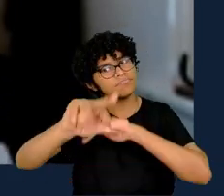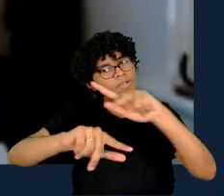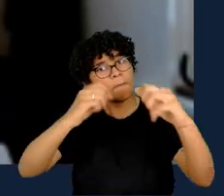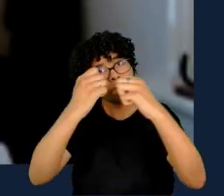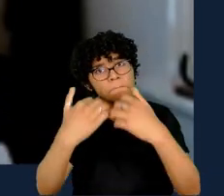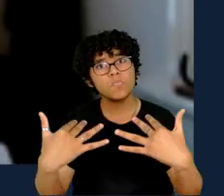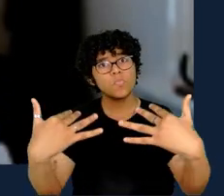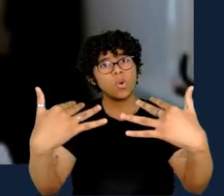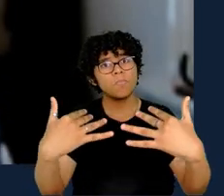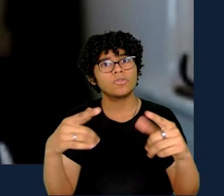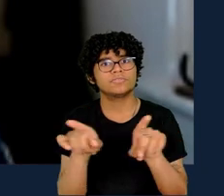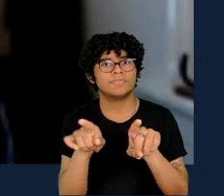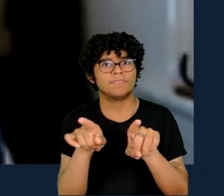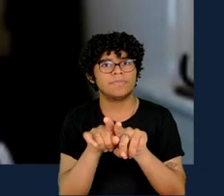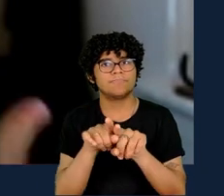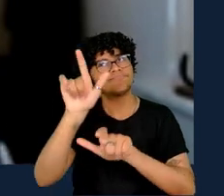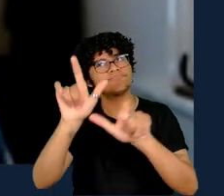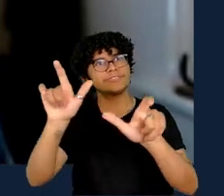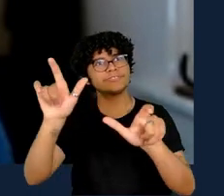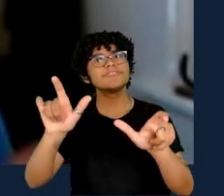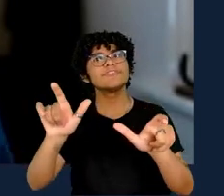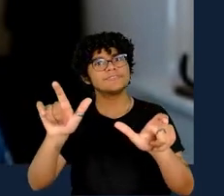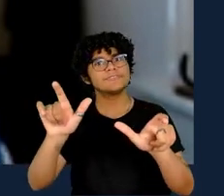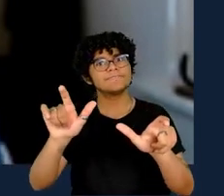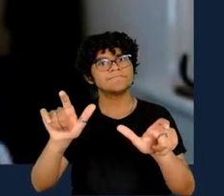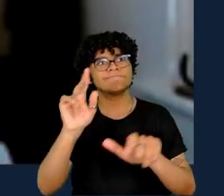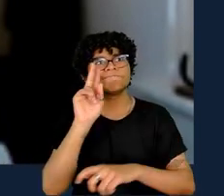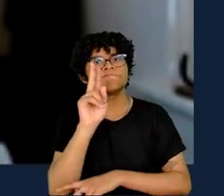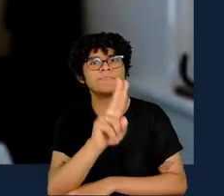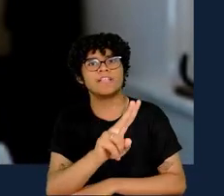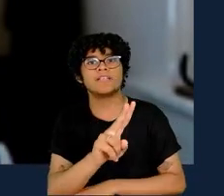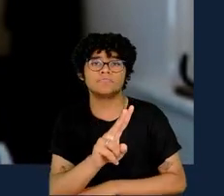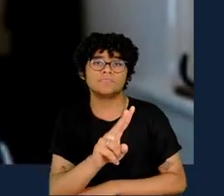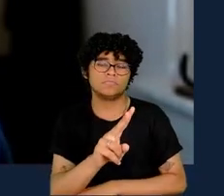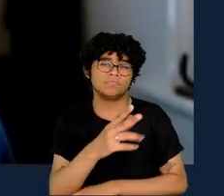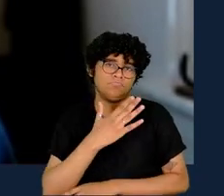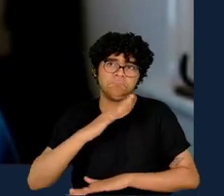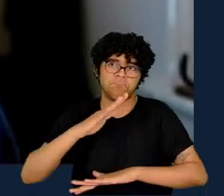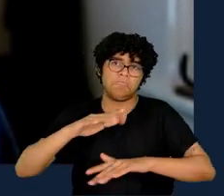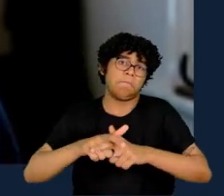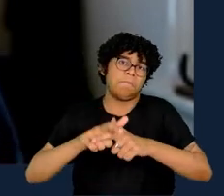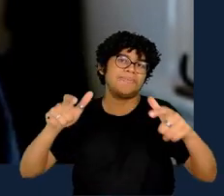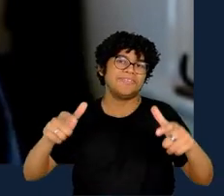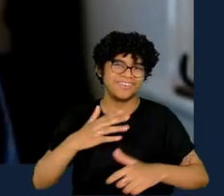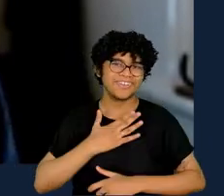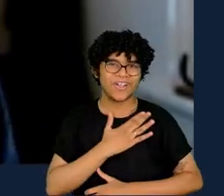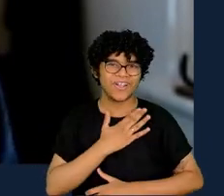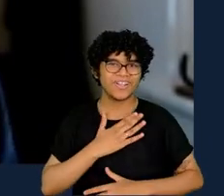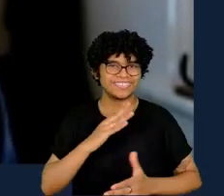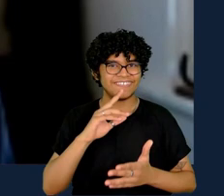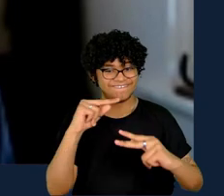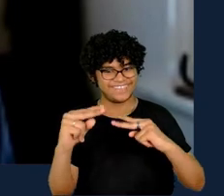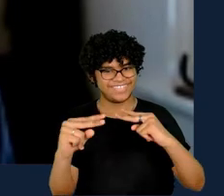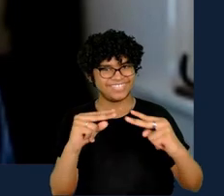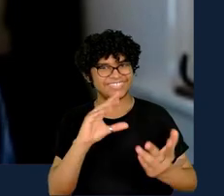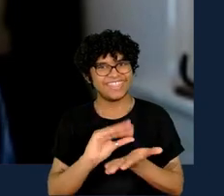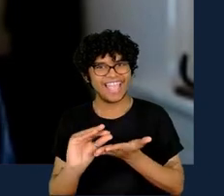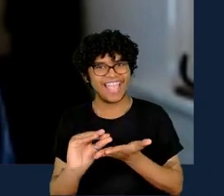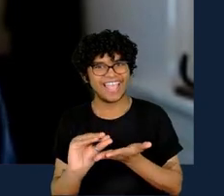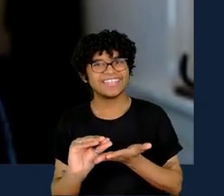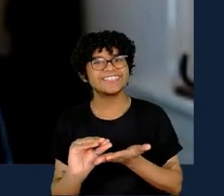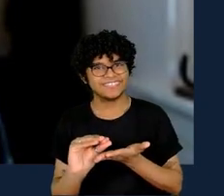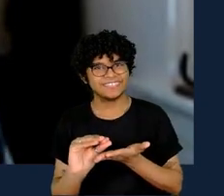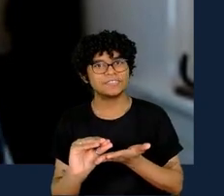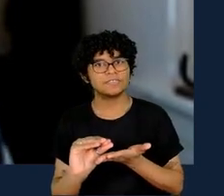de audiências. Eu acho que muitas pessoas gostam da visualização de dados e têm ter essa visualização, essa